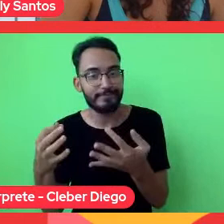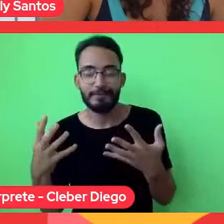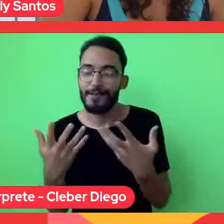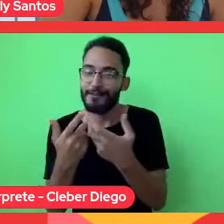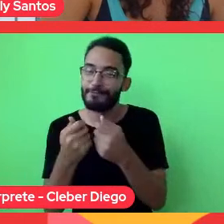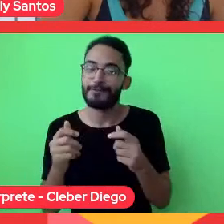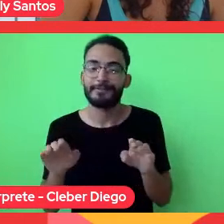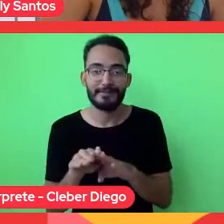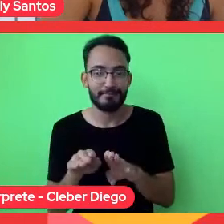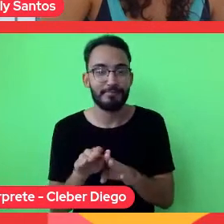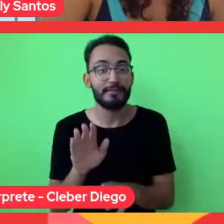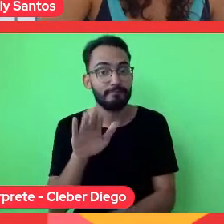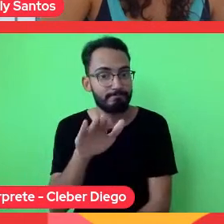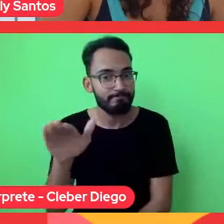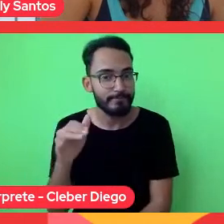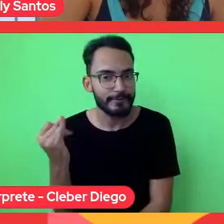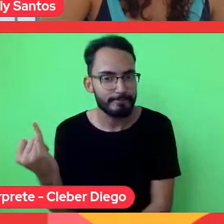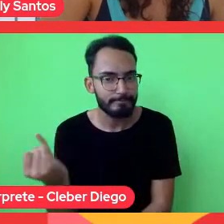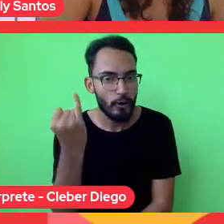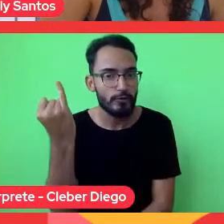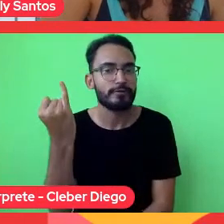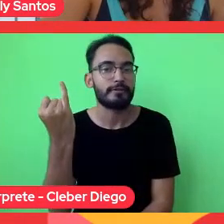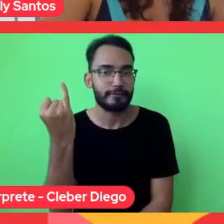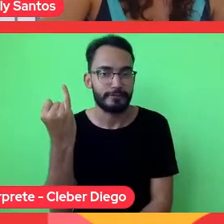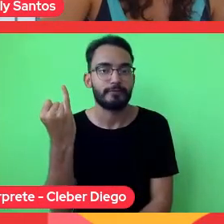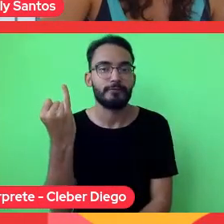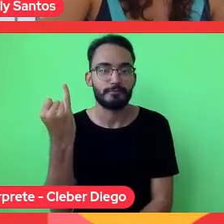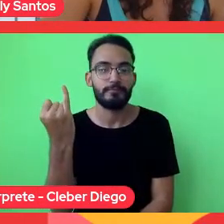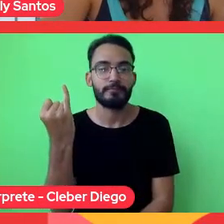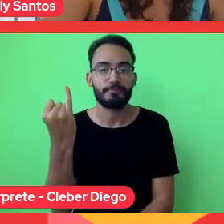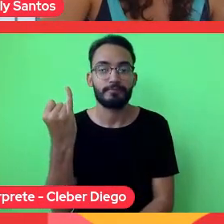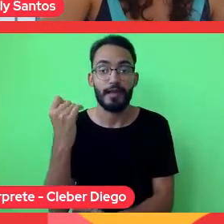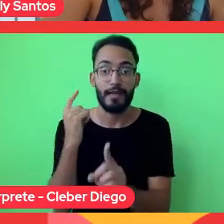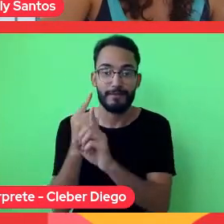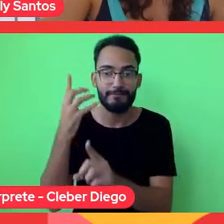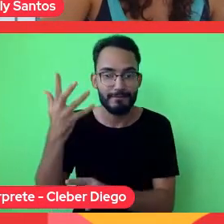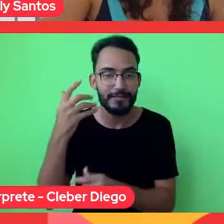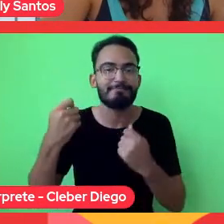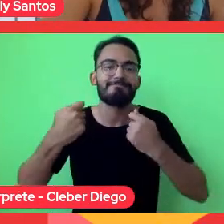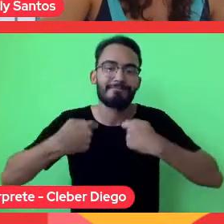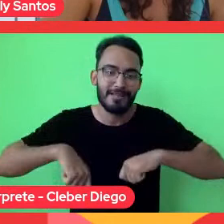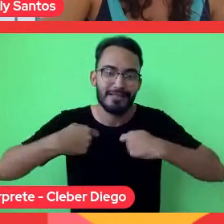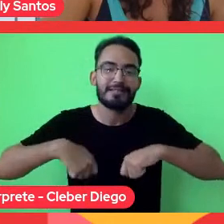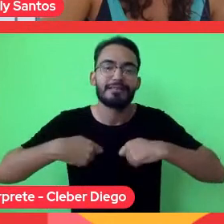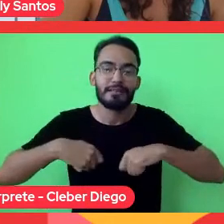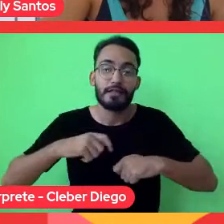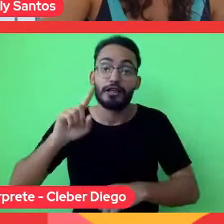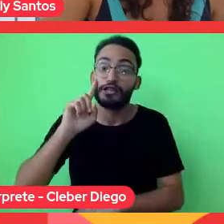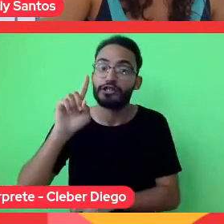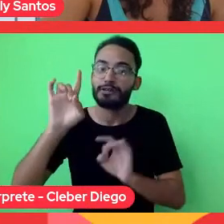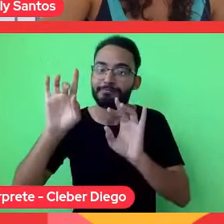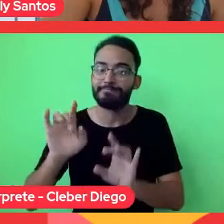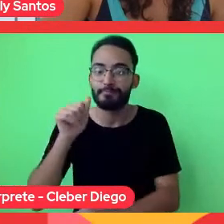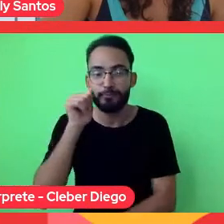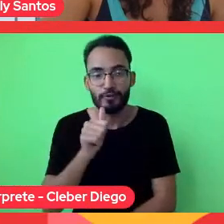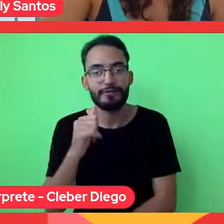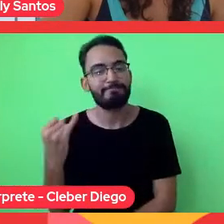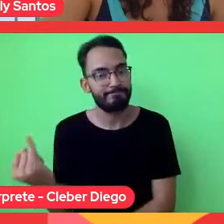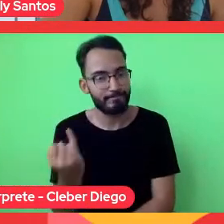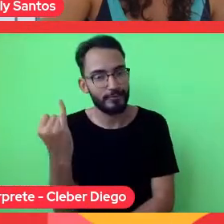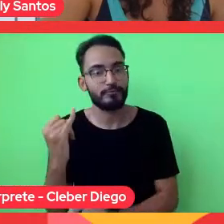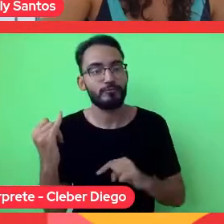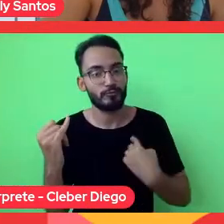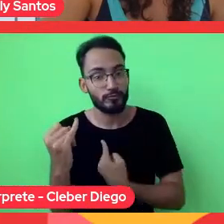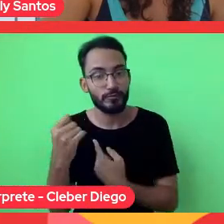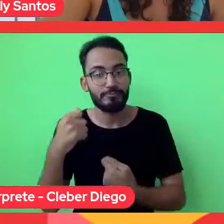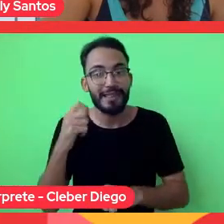e assim, é muito importante que esses eventos são necessários, e eu acho que o Dia das Mulheres, ele é fundamental para que a gente